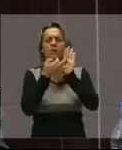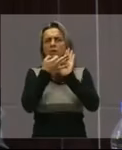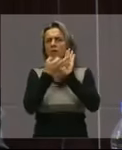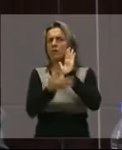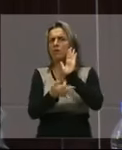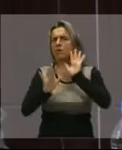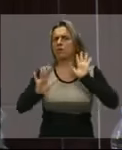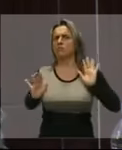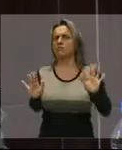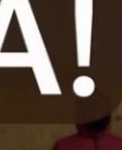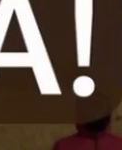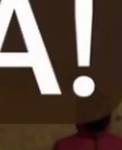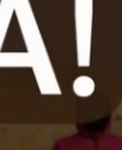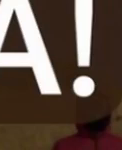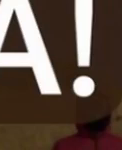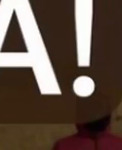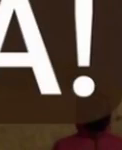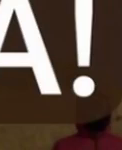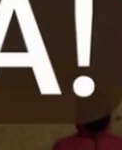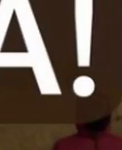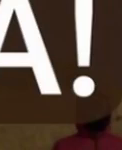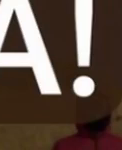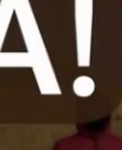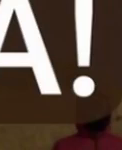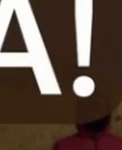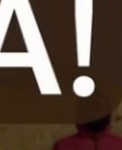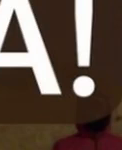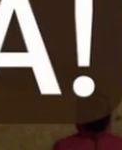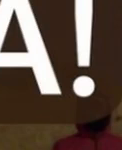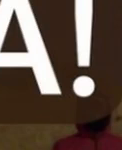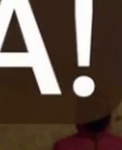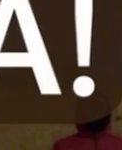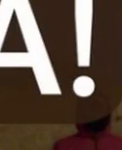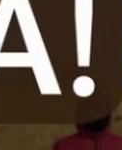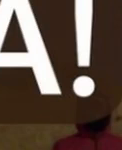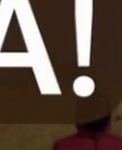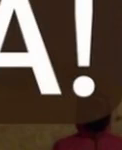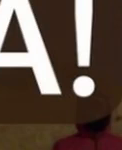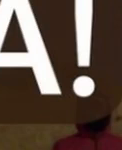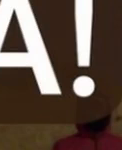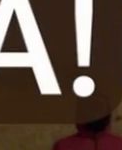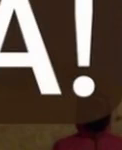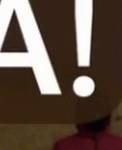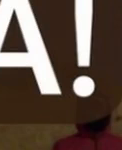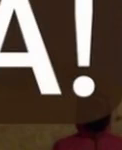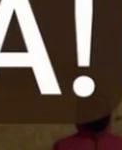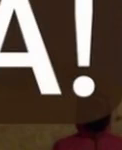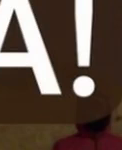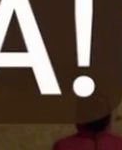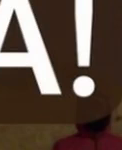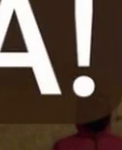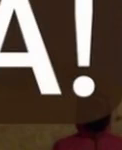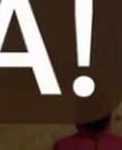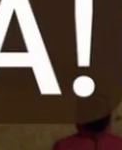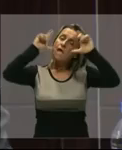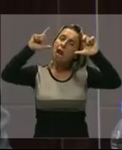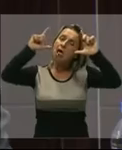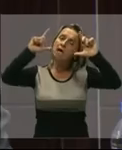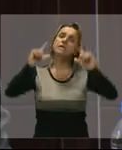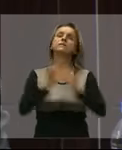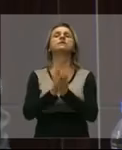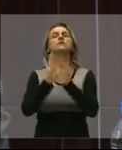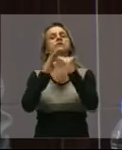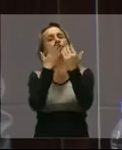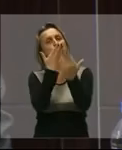É bastante grave, bastante grave, e mais uma vez a gente passa o alerta aí da escola para as famílias.